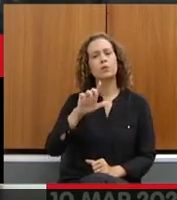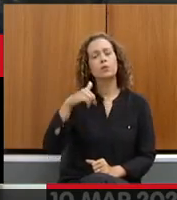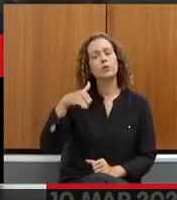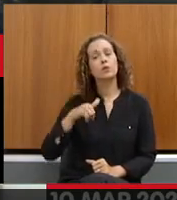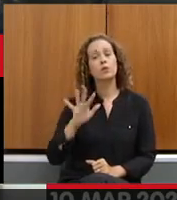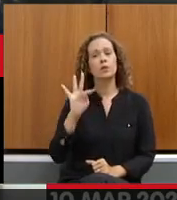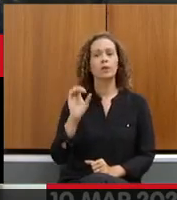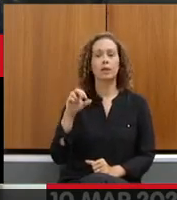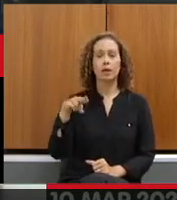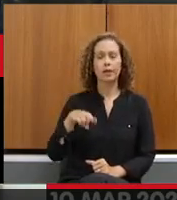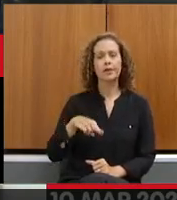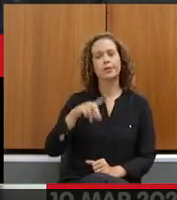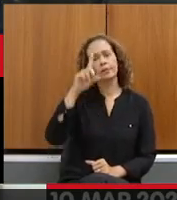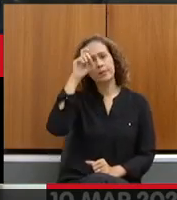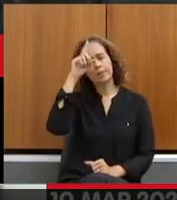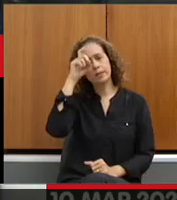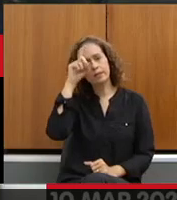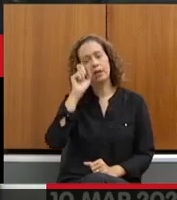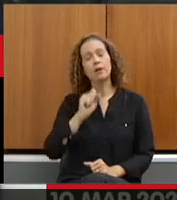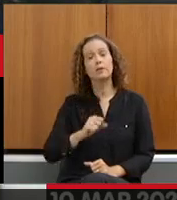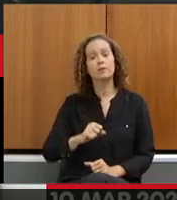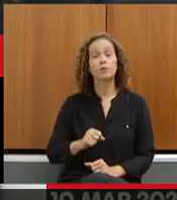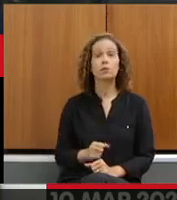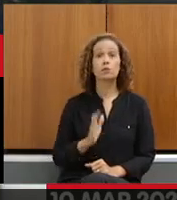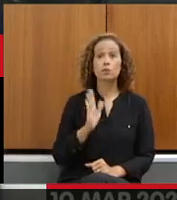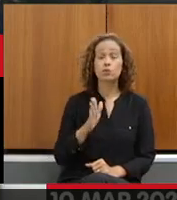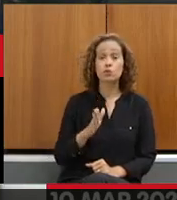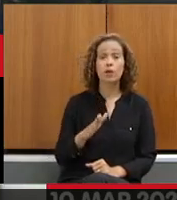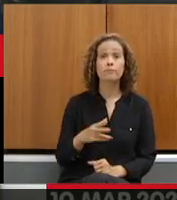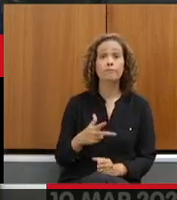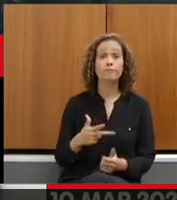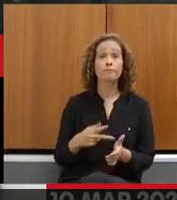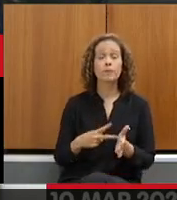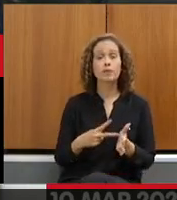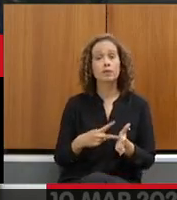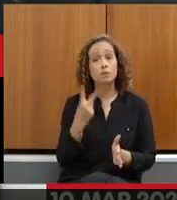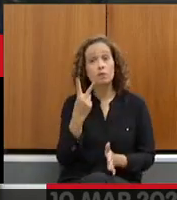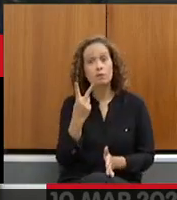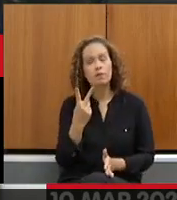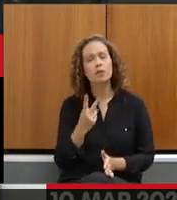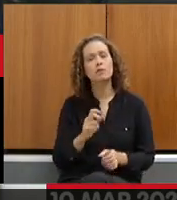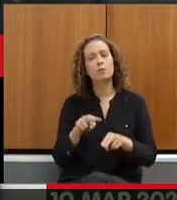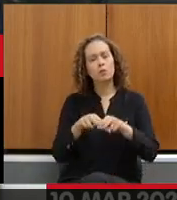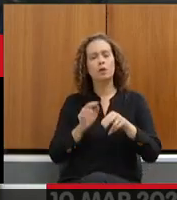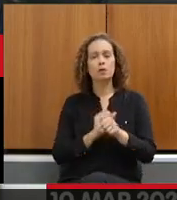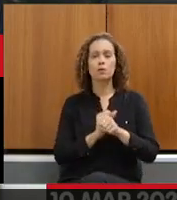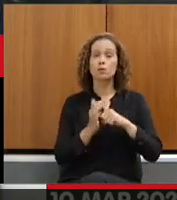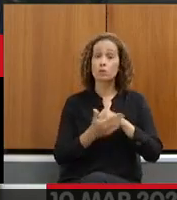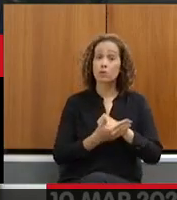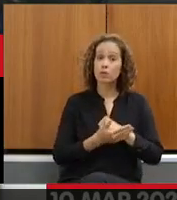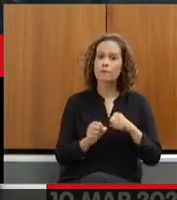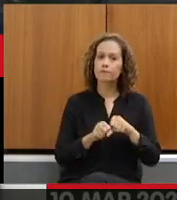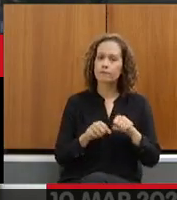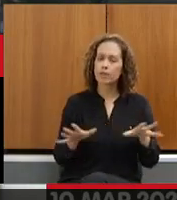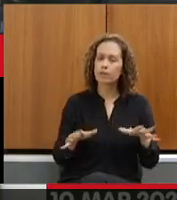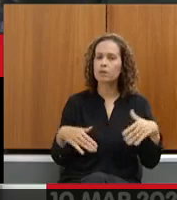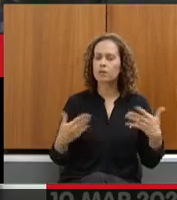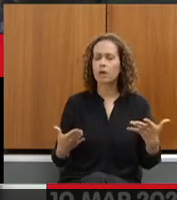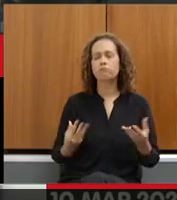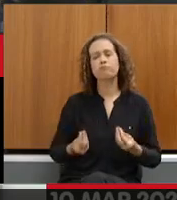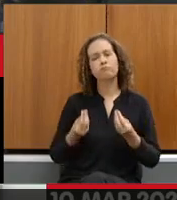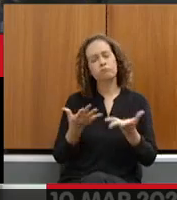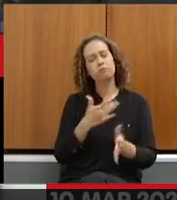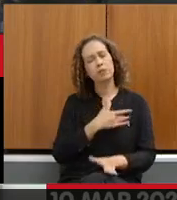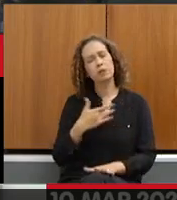também se encontra hospitalizado pela segunda vez com coronavírus a quem desejamos sempre muito muita